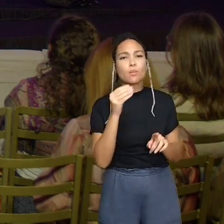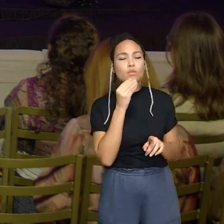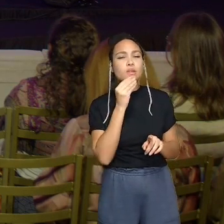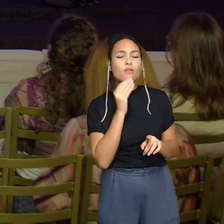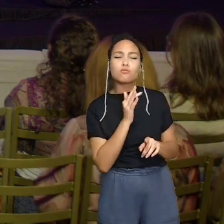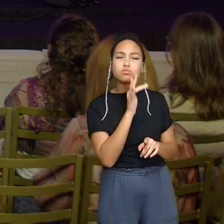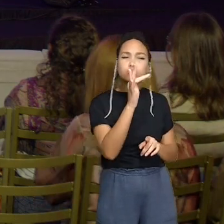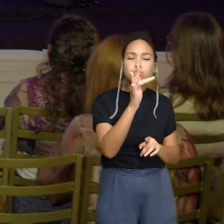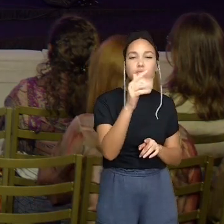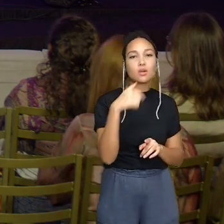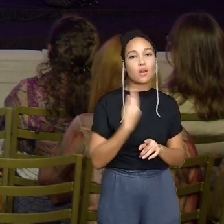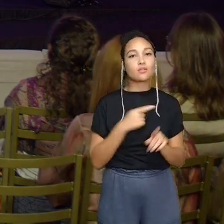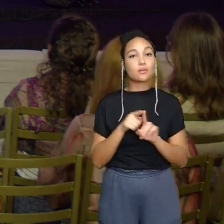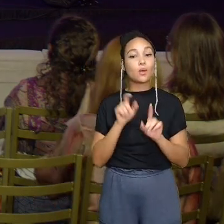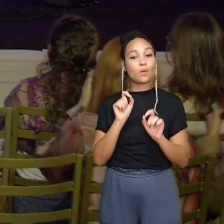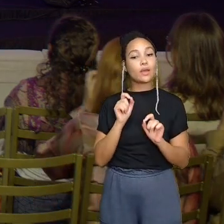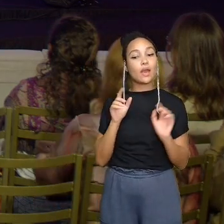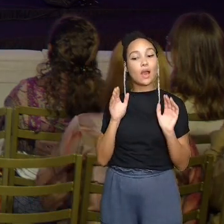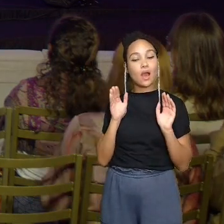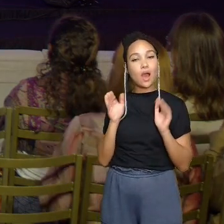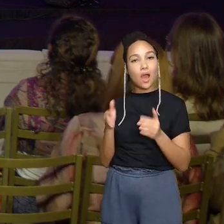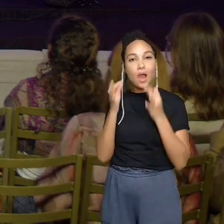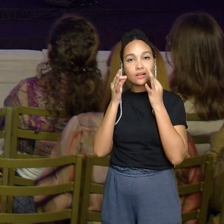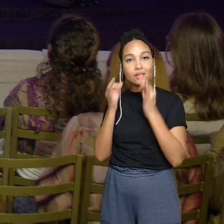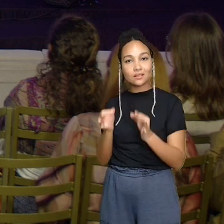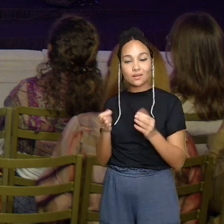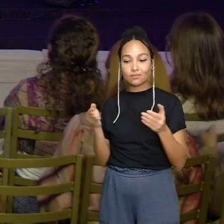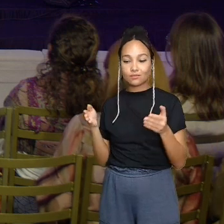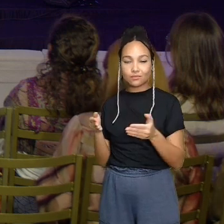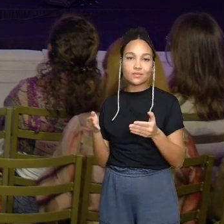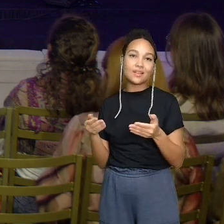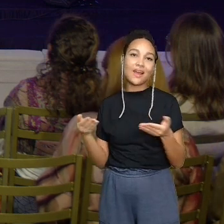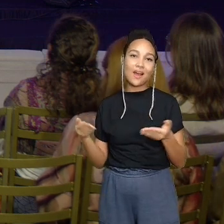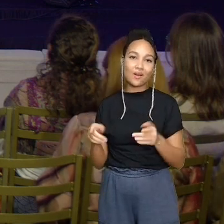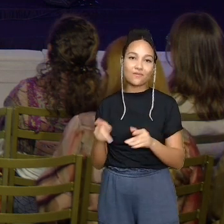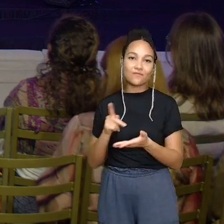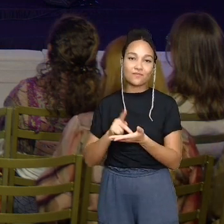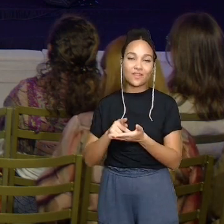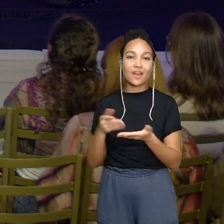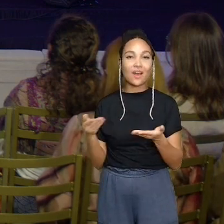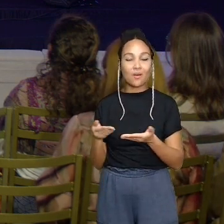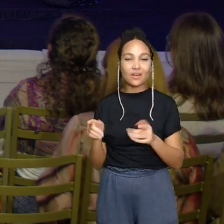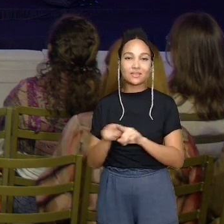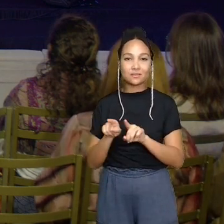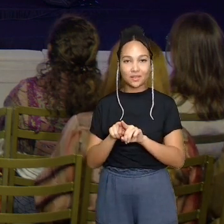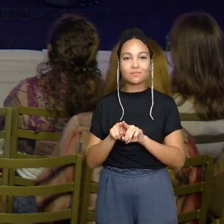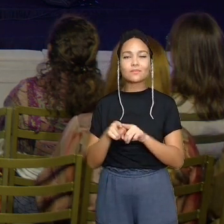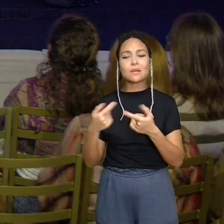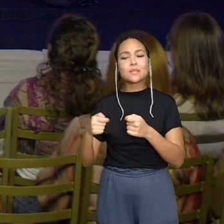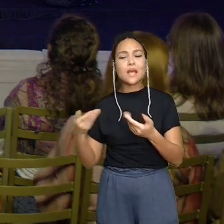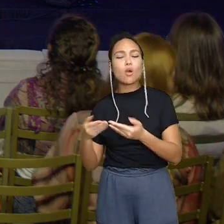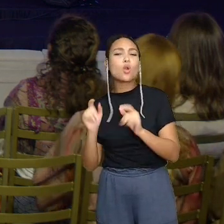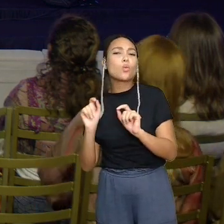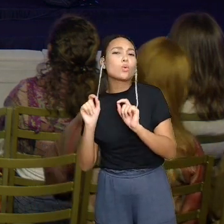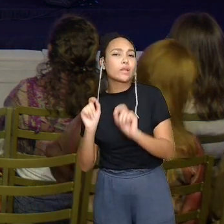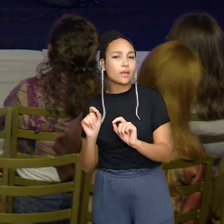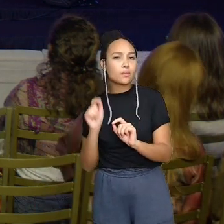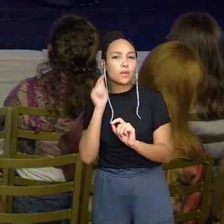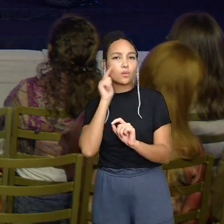gente está atento e com um olhar muito sensível para o agora, sabe? O que a gente precisa fazer agora para